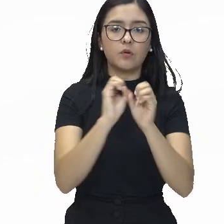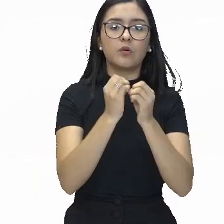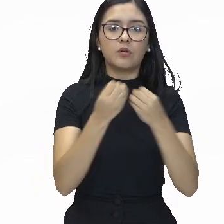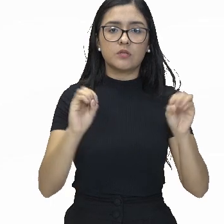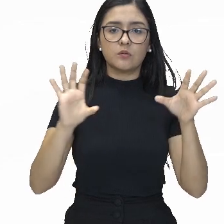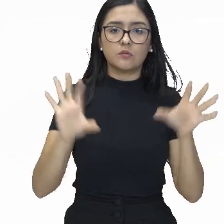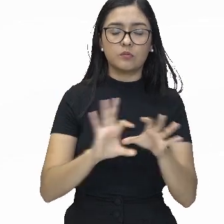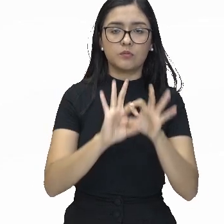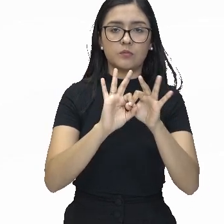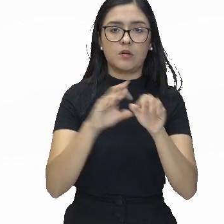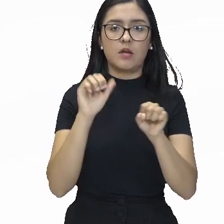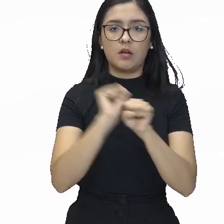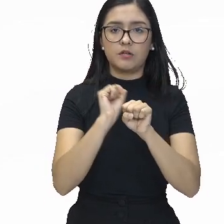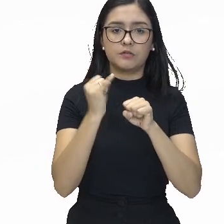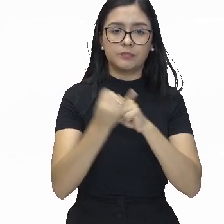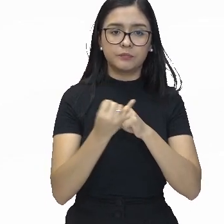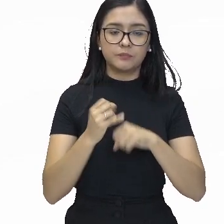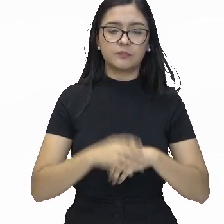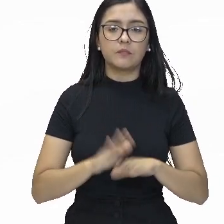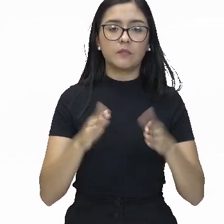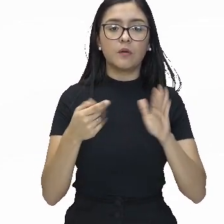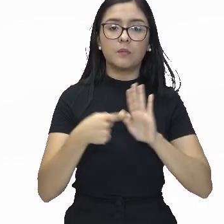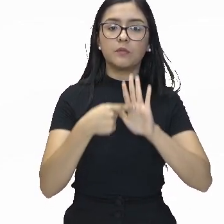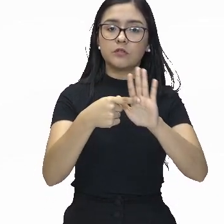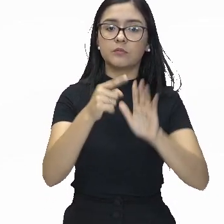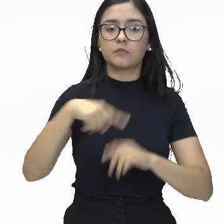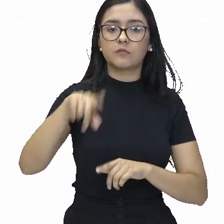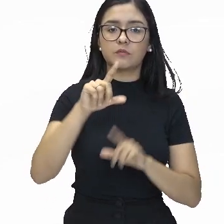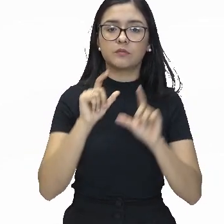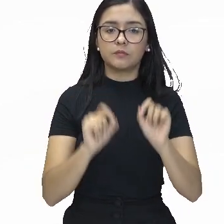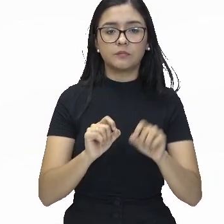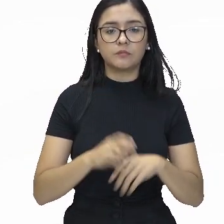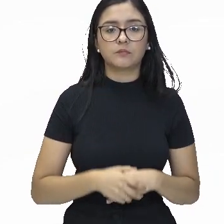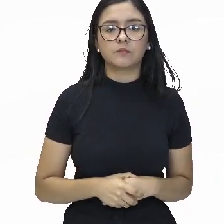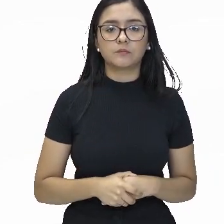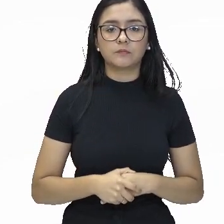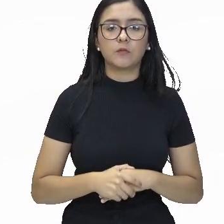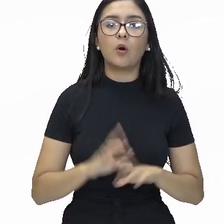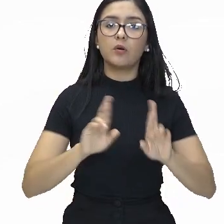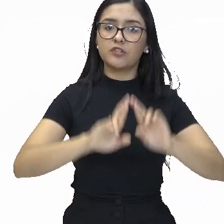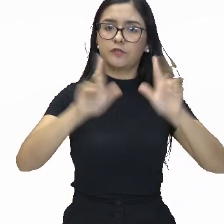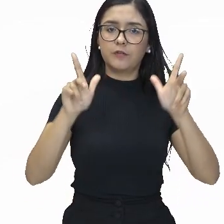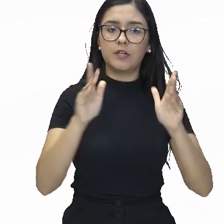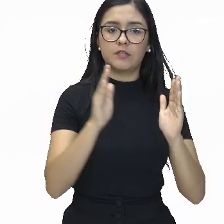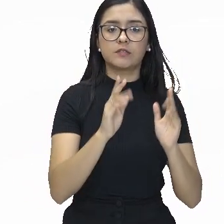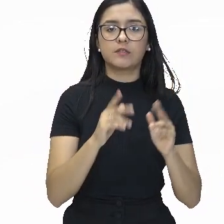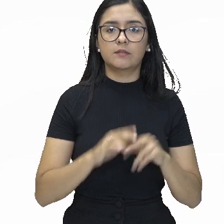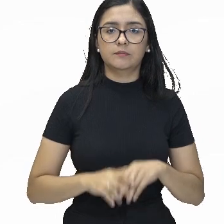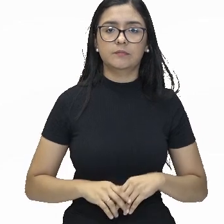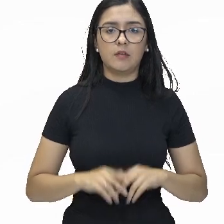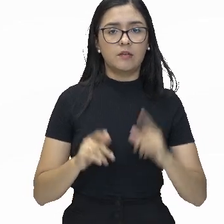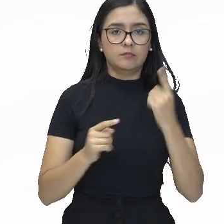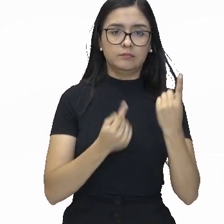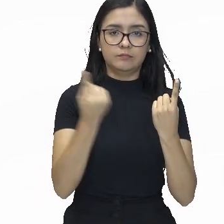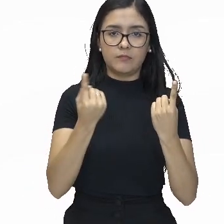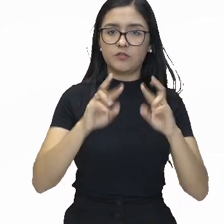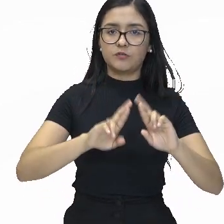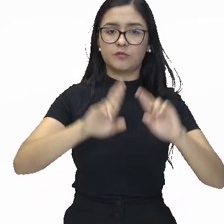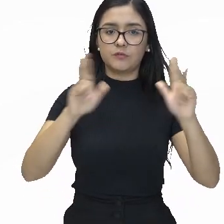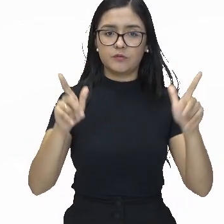é só para eu mostrar, né, a diferença da subordinada para a coordenada. Então, veja que na subordinada